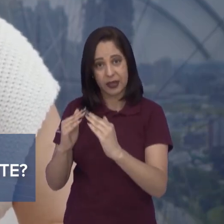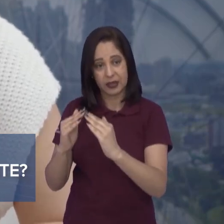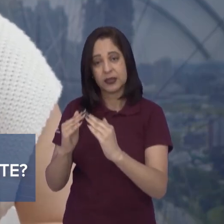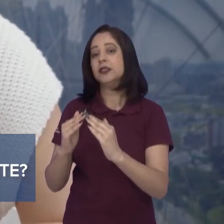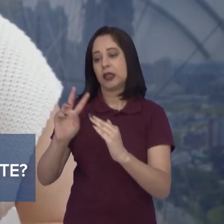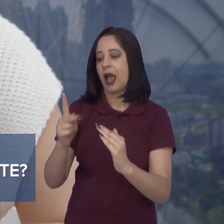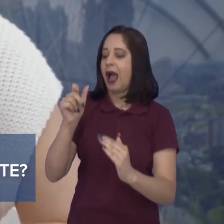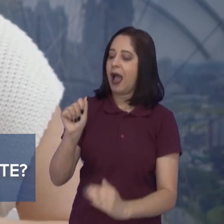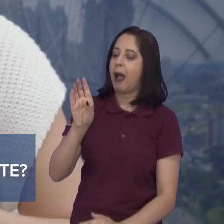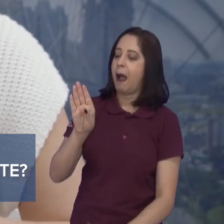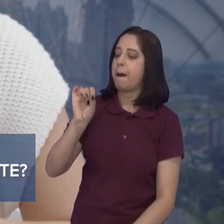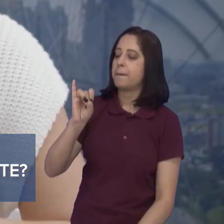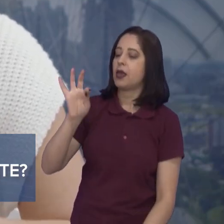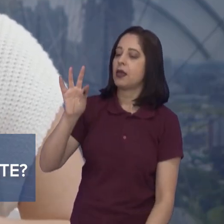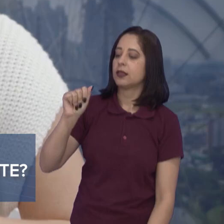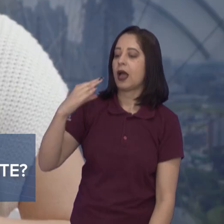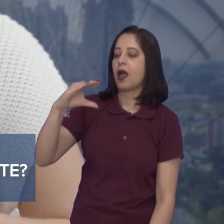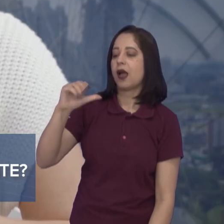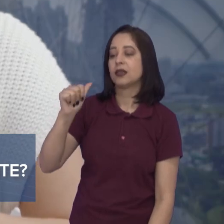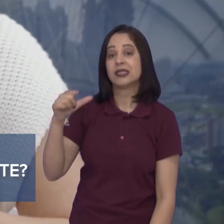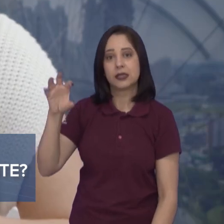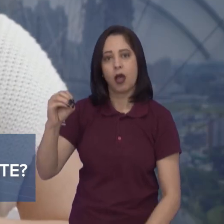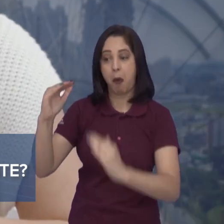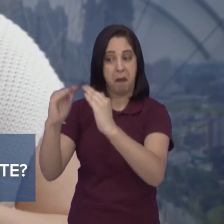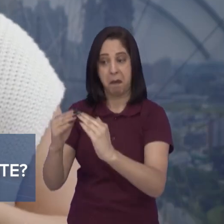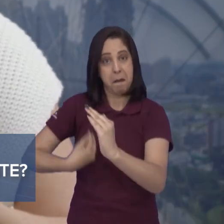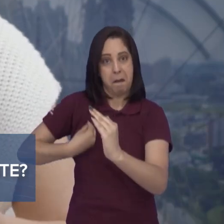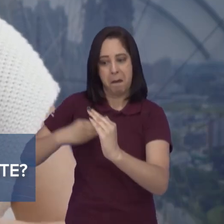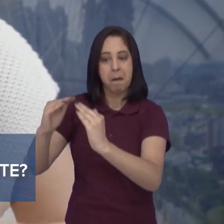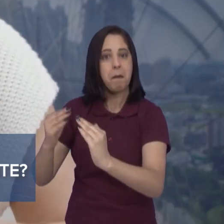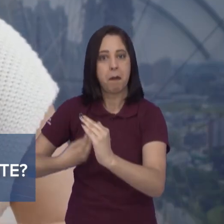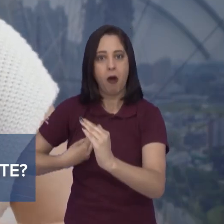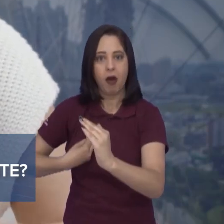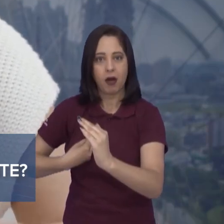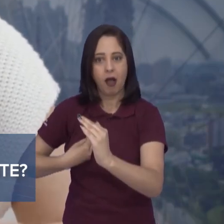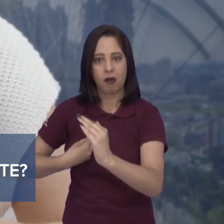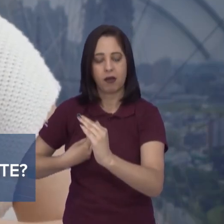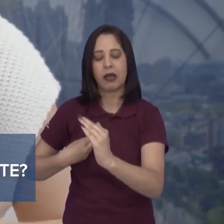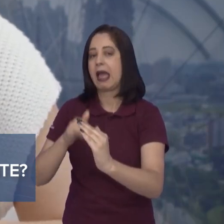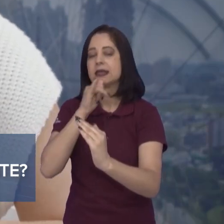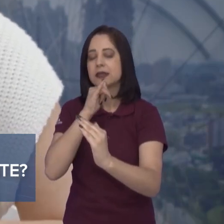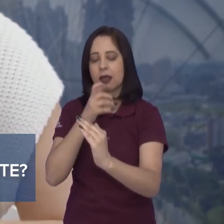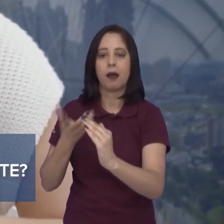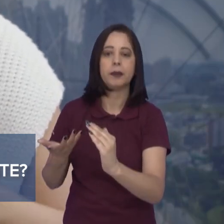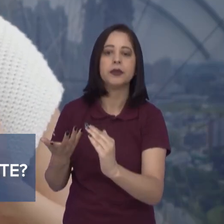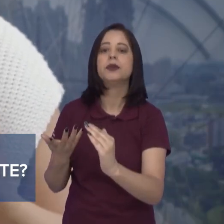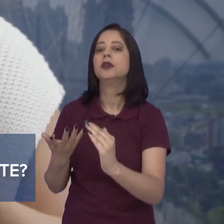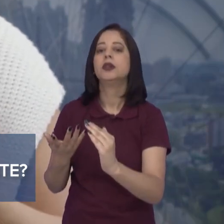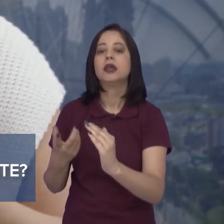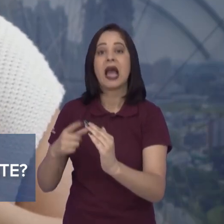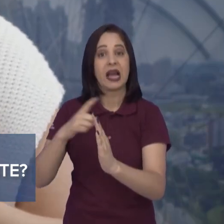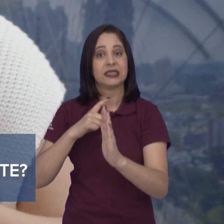habitação, exige-se, no caso, para habitação de interesse social, por exemplo, existe